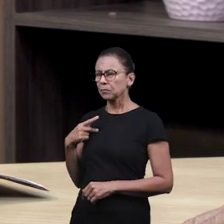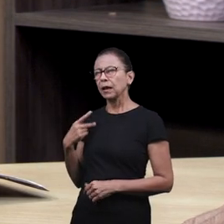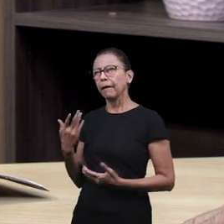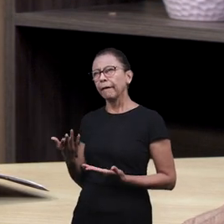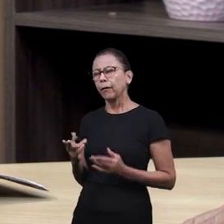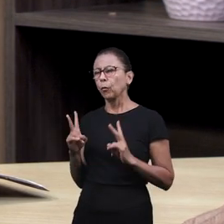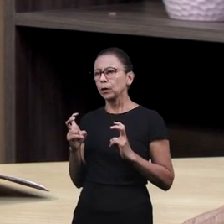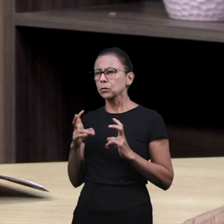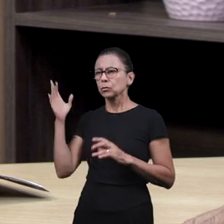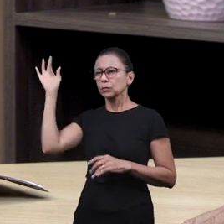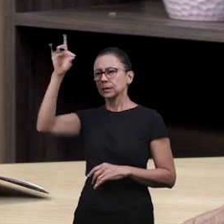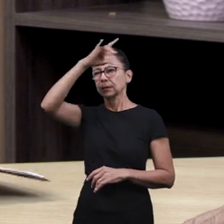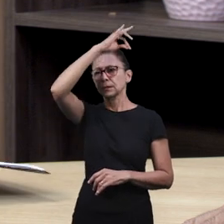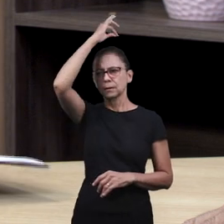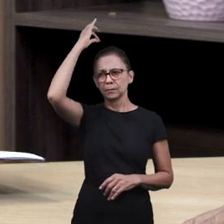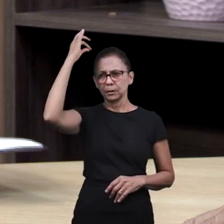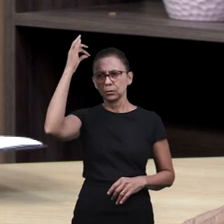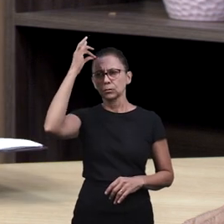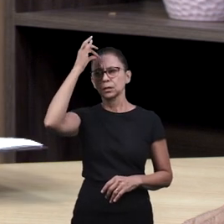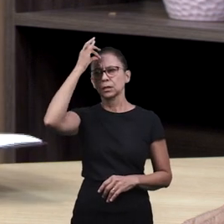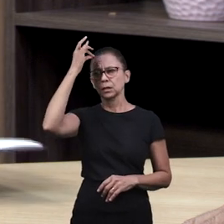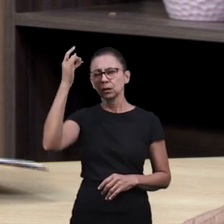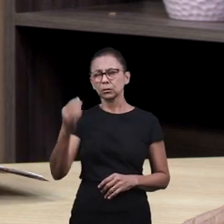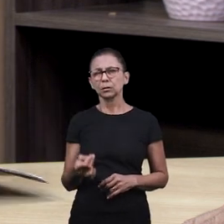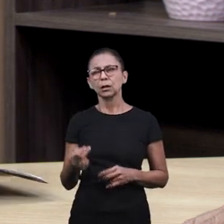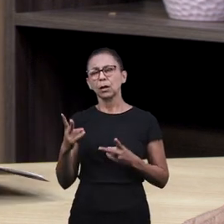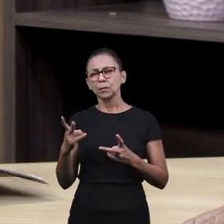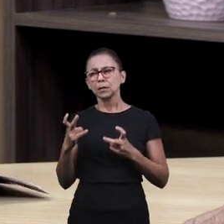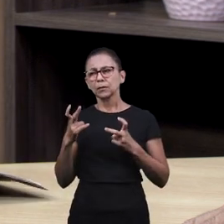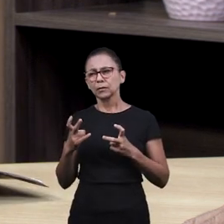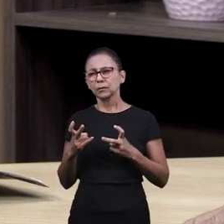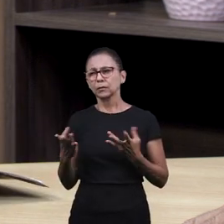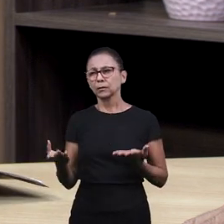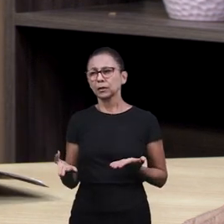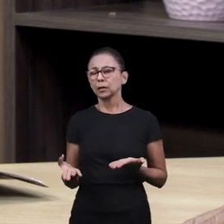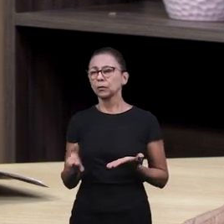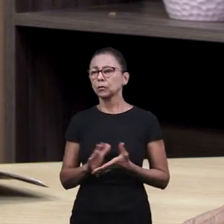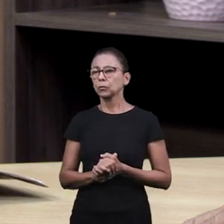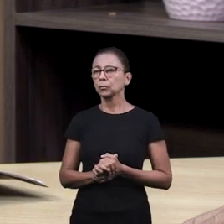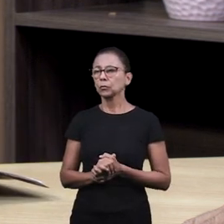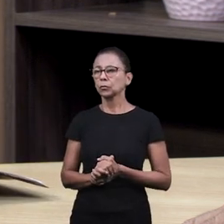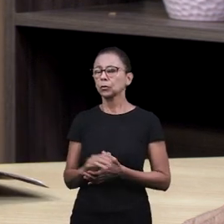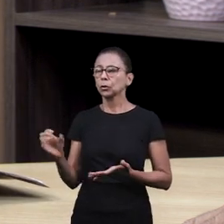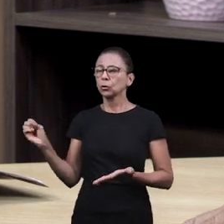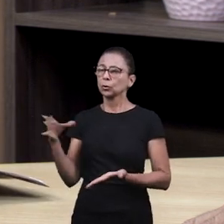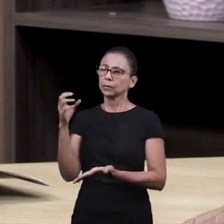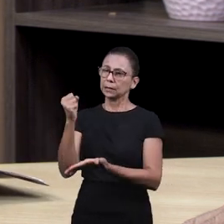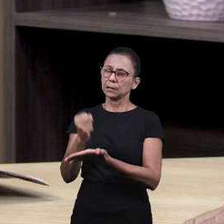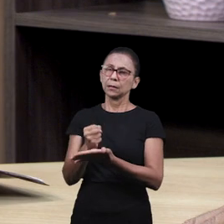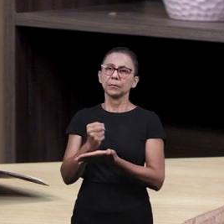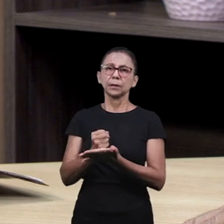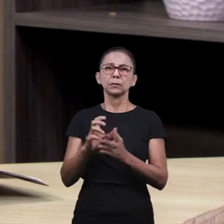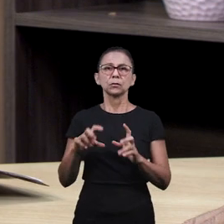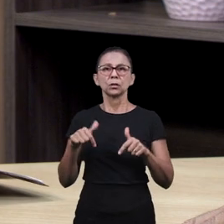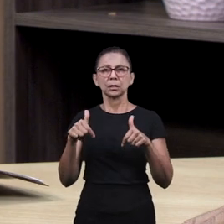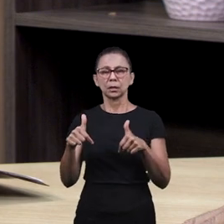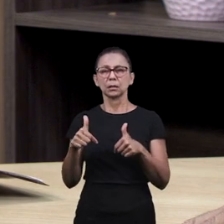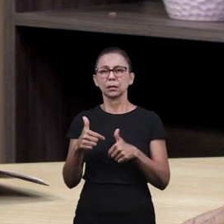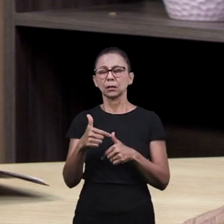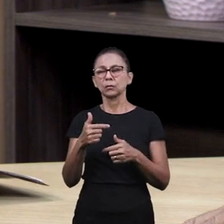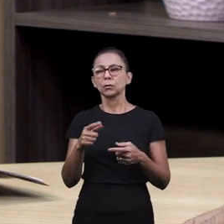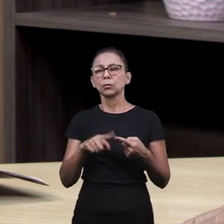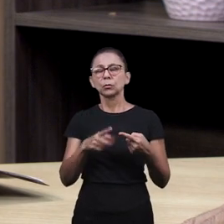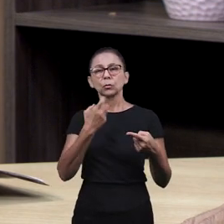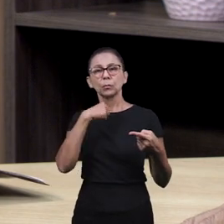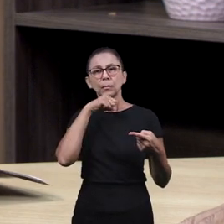experiências do Novo Testamento. Nós sabemos que houve a ação do Pai durante todo o Velho Testamento, do próprio Senhor Jesus, do Filho, naquele período